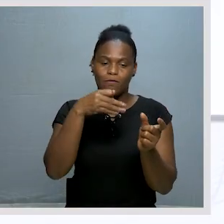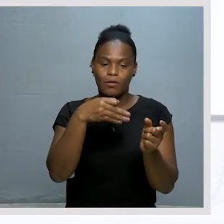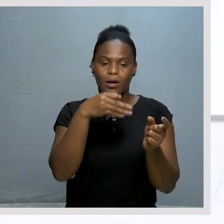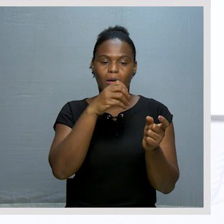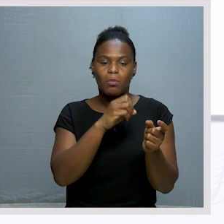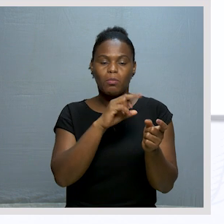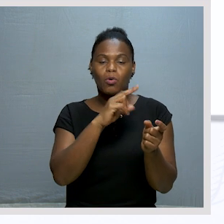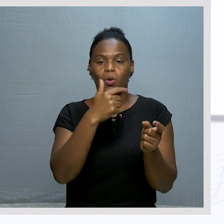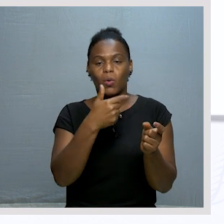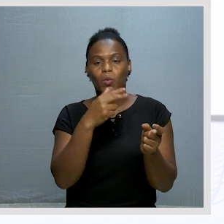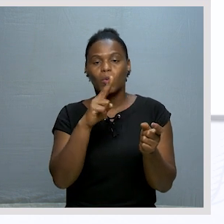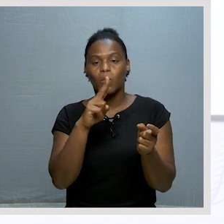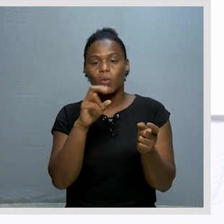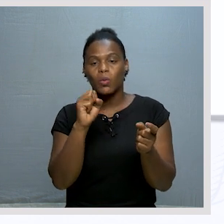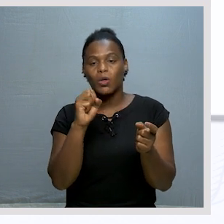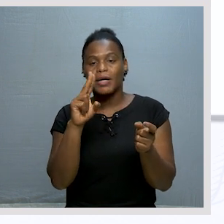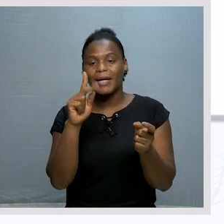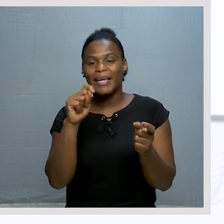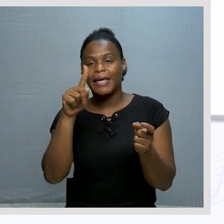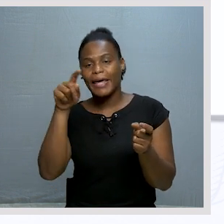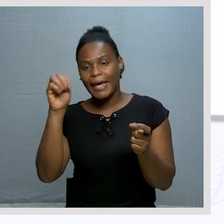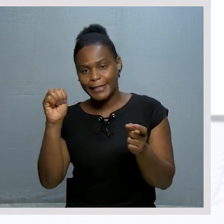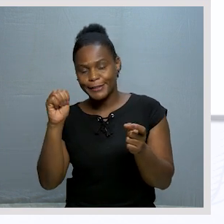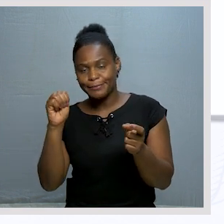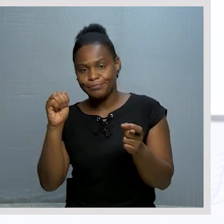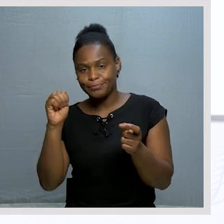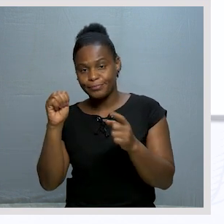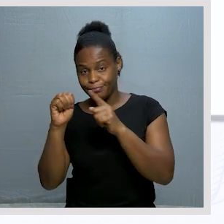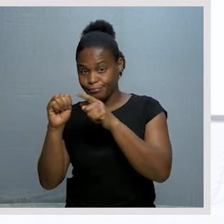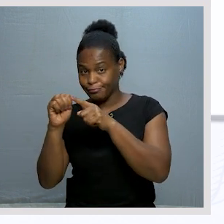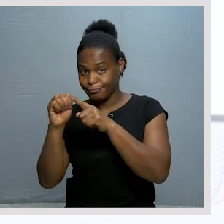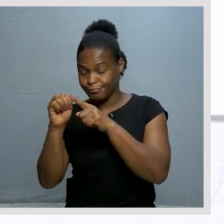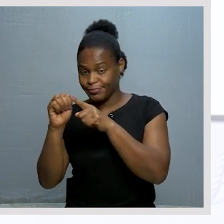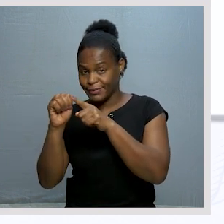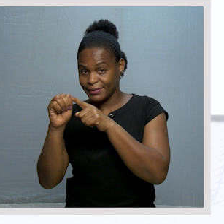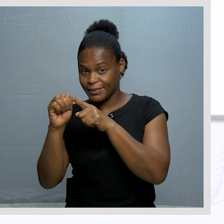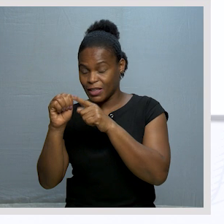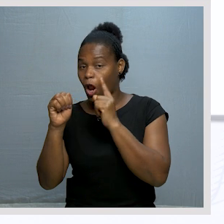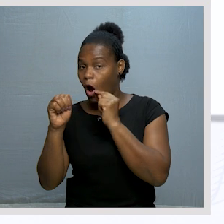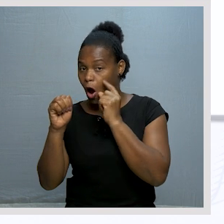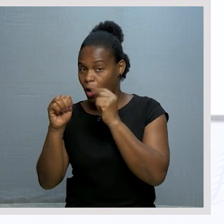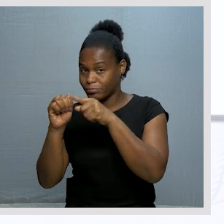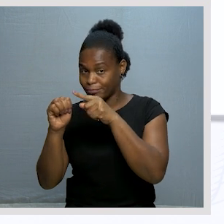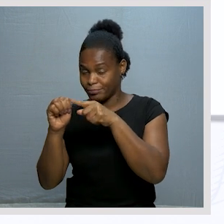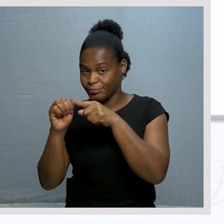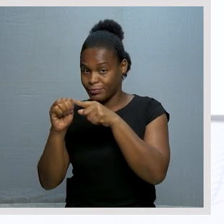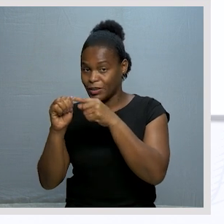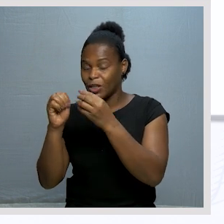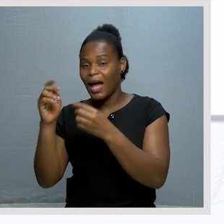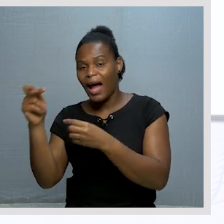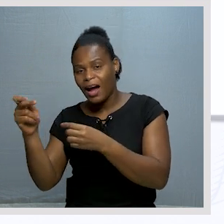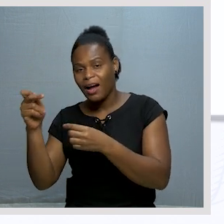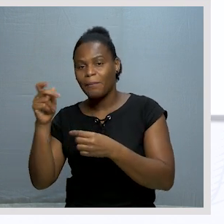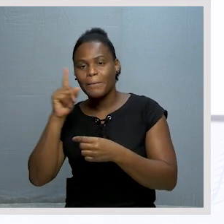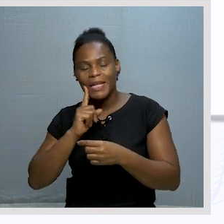S. O que é que vamos fazer? Acrescentar o que é? O